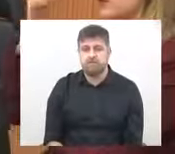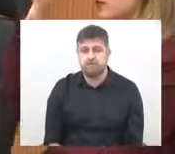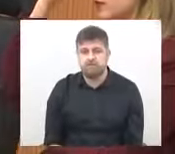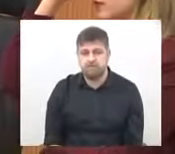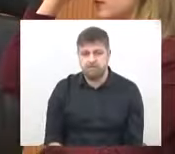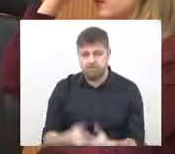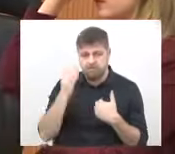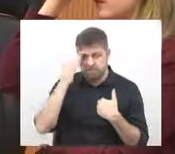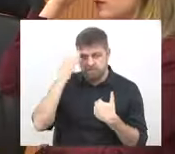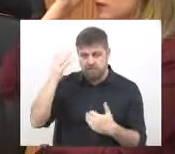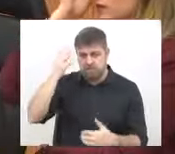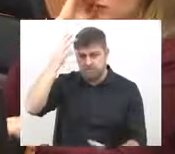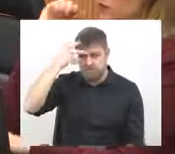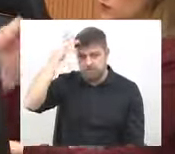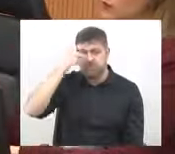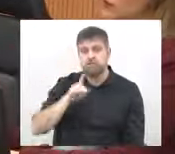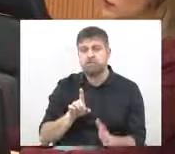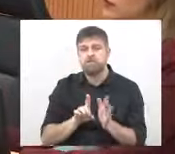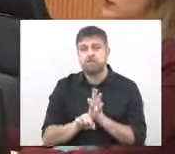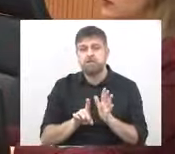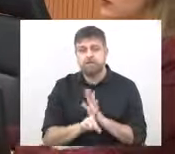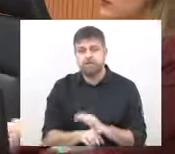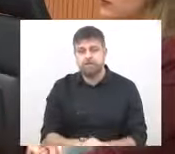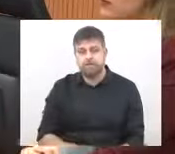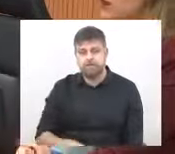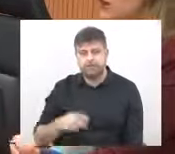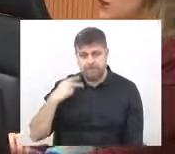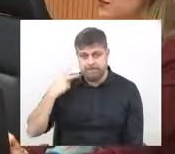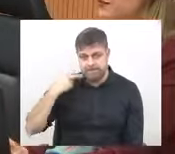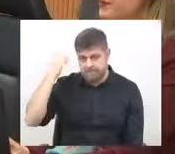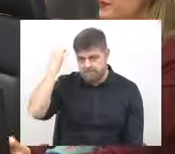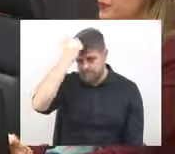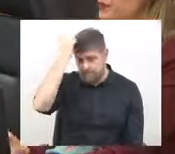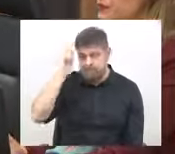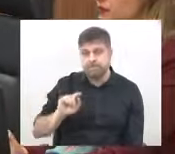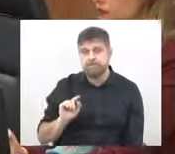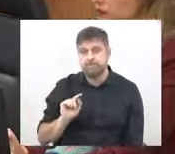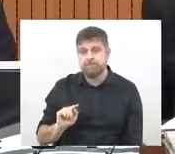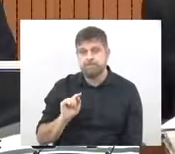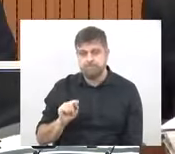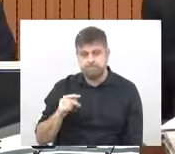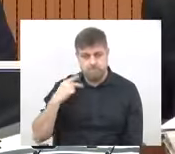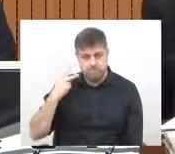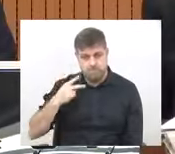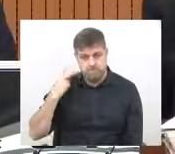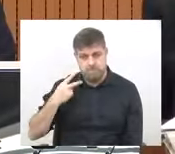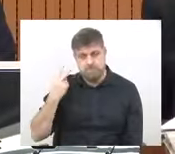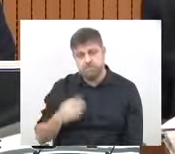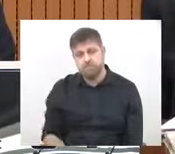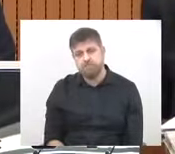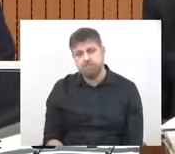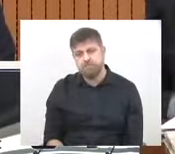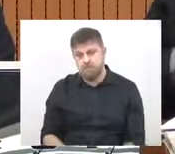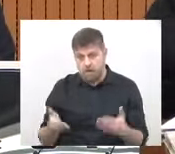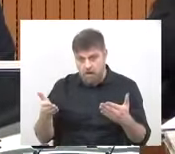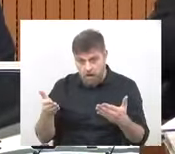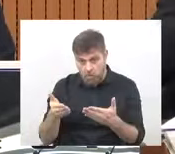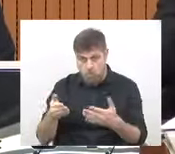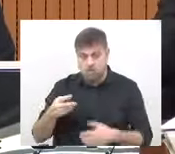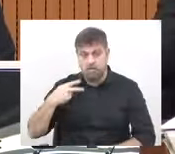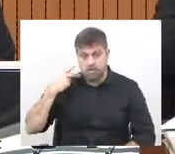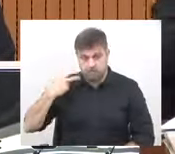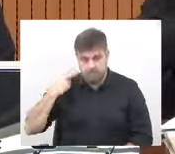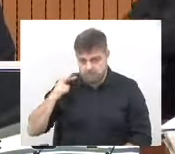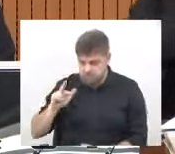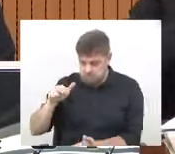Obrigado, vereador Rodrigo. Eu consulto o vereador Ailton, próximo vereador inscrito. Senhor presidente Rafa Zimbaldi, o próximo vereador